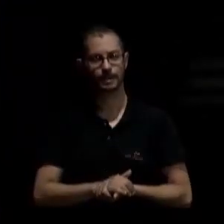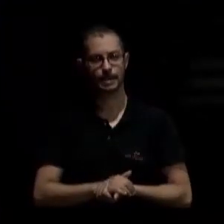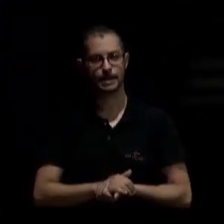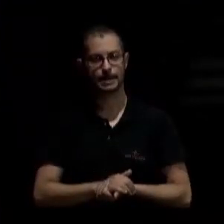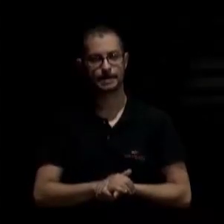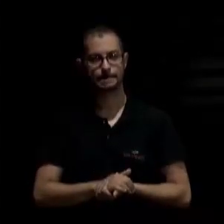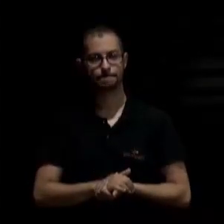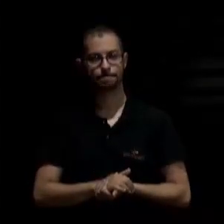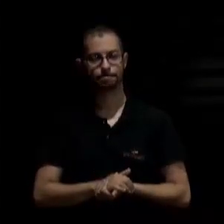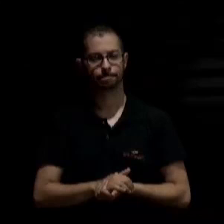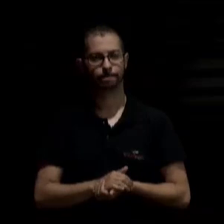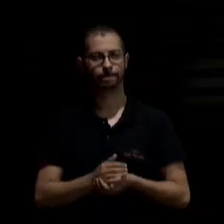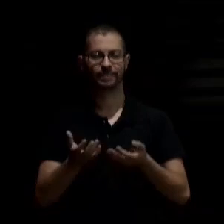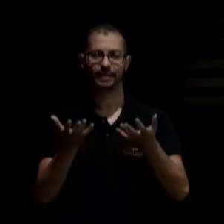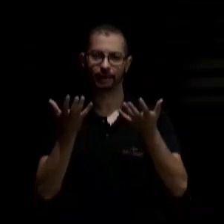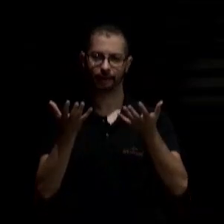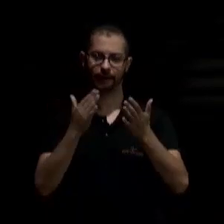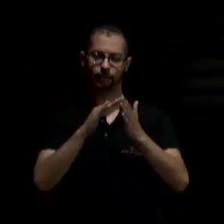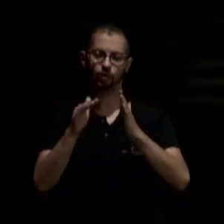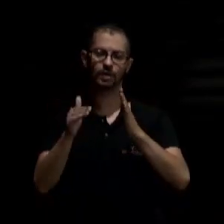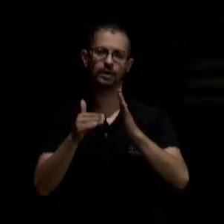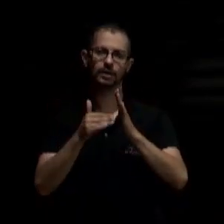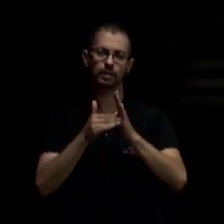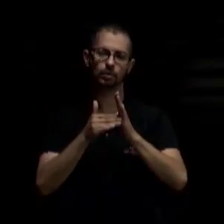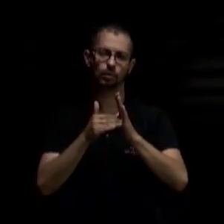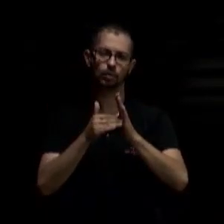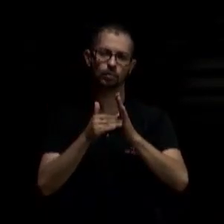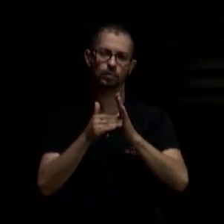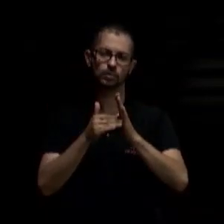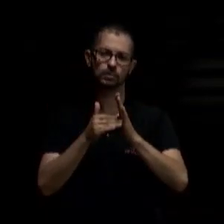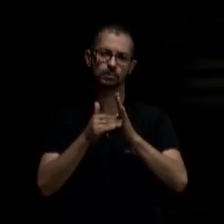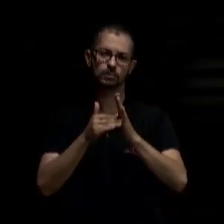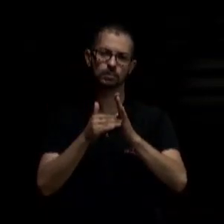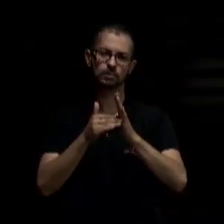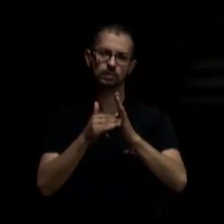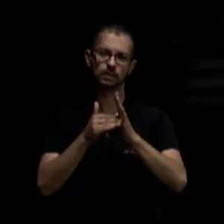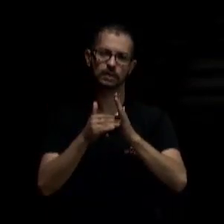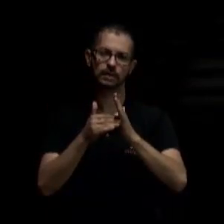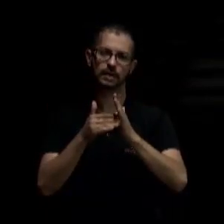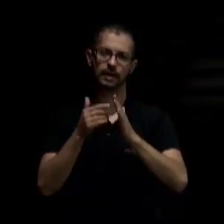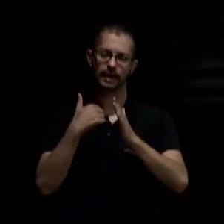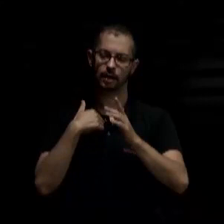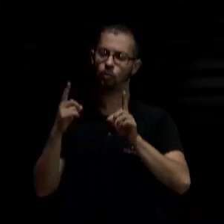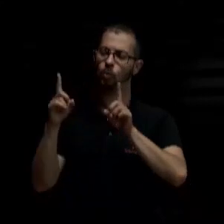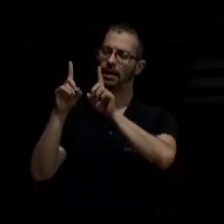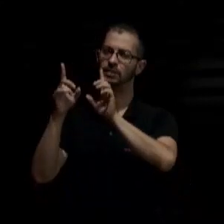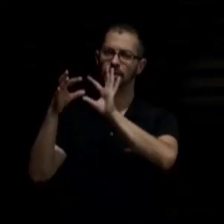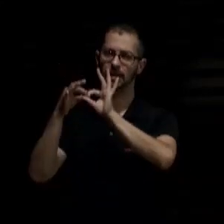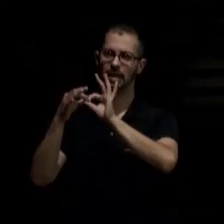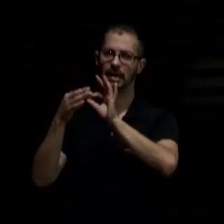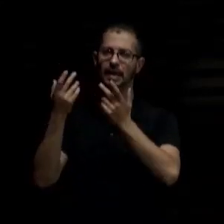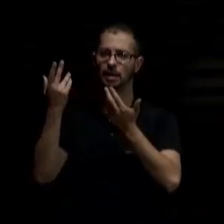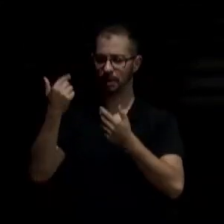A fim de que todos sejam um. E como és tu, ó Pai, em mim e eu em ti, também sejam eles